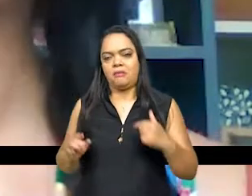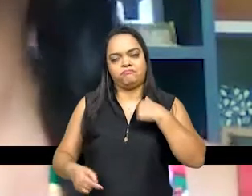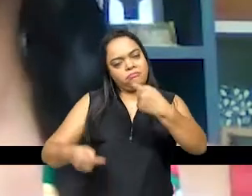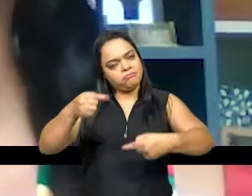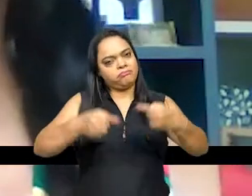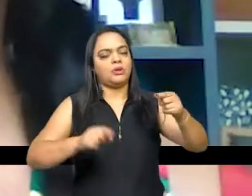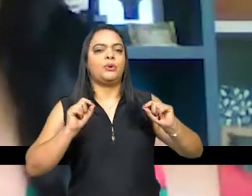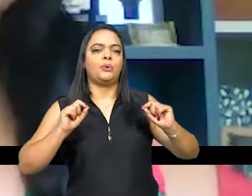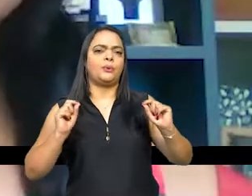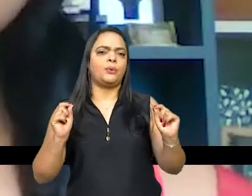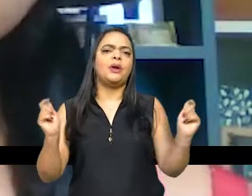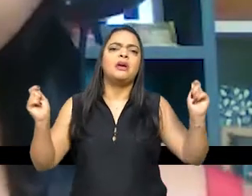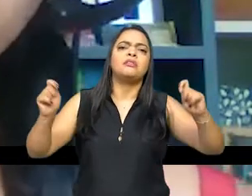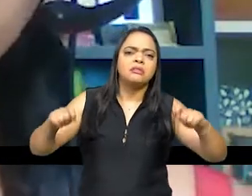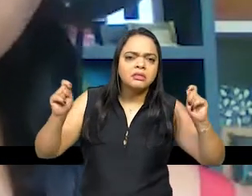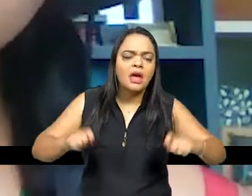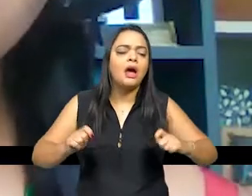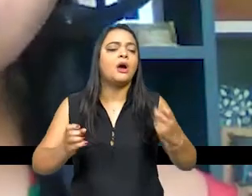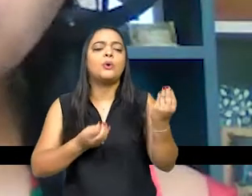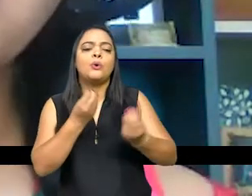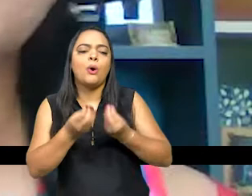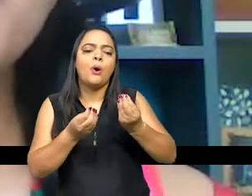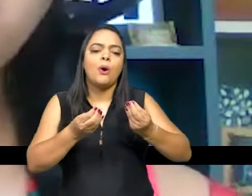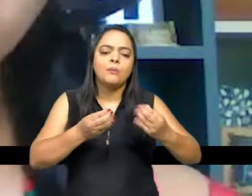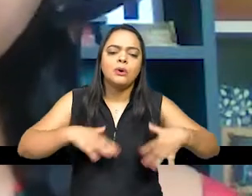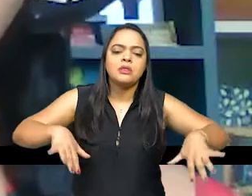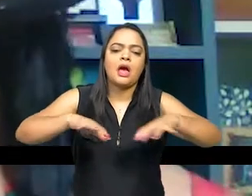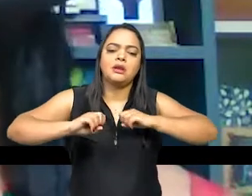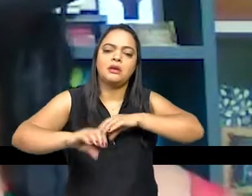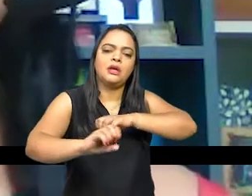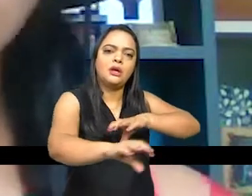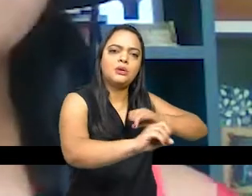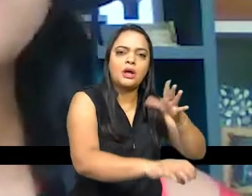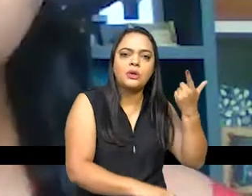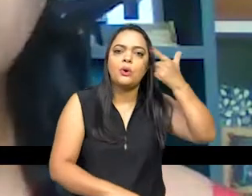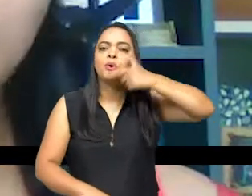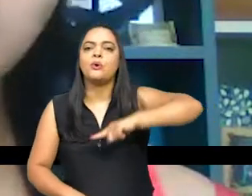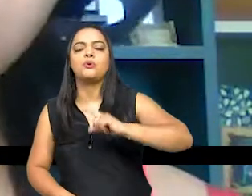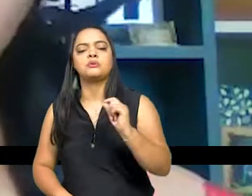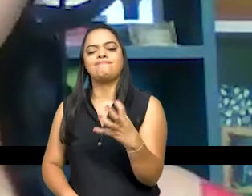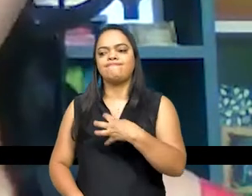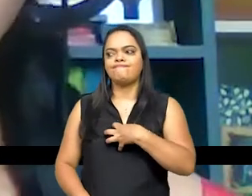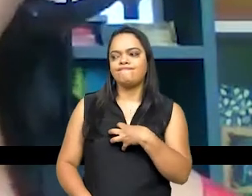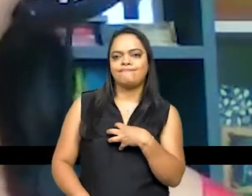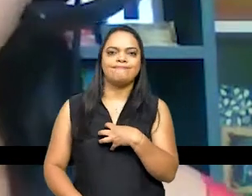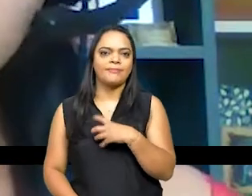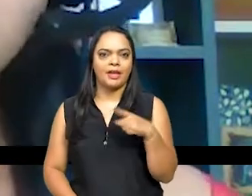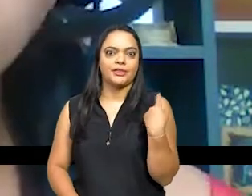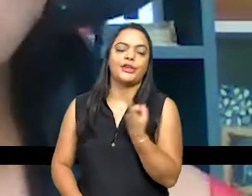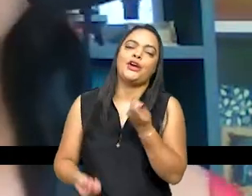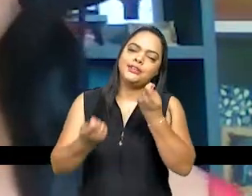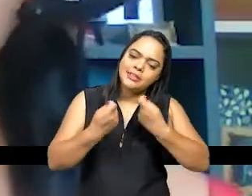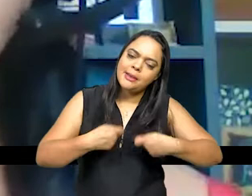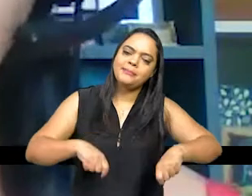que eu estou discutindo, assim, que possibilidades a gente tem na educação, nos espaços de escolarização formal, para conseguir acionar essa sensibilidade. A gente